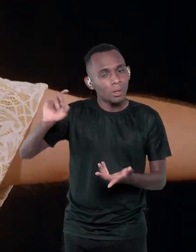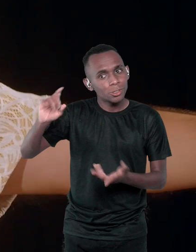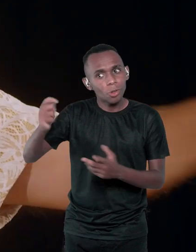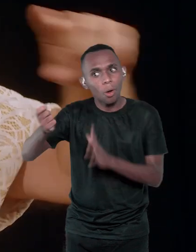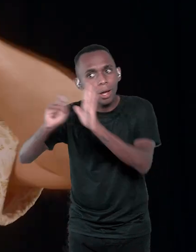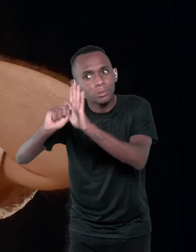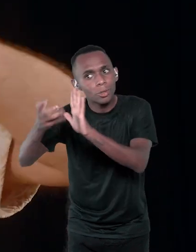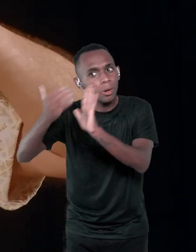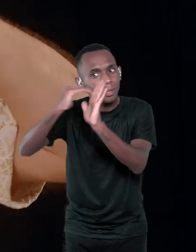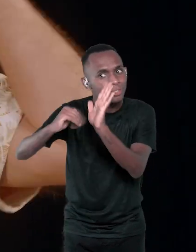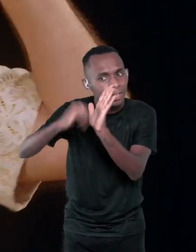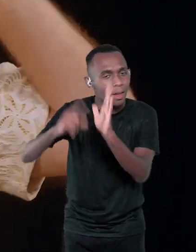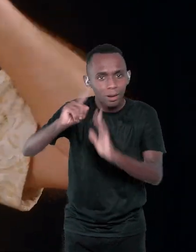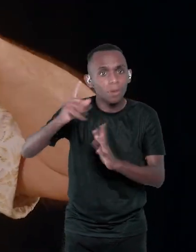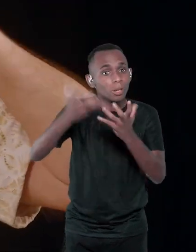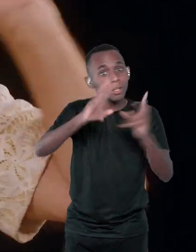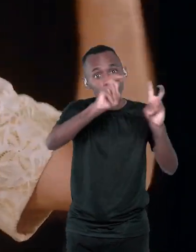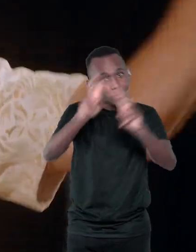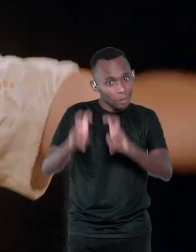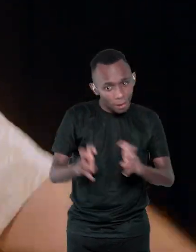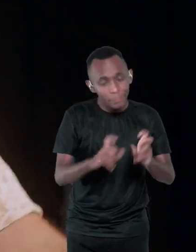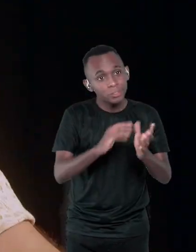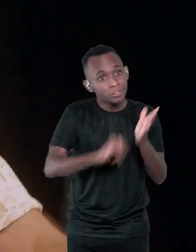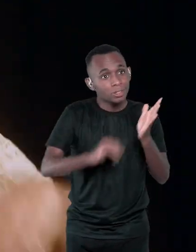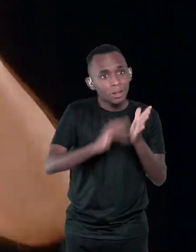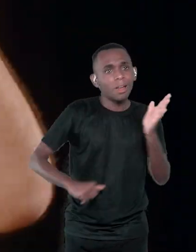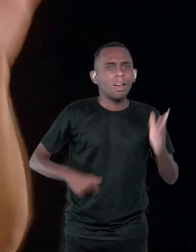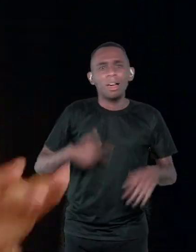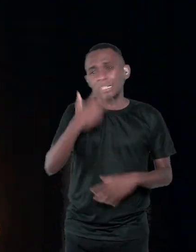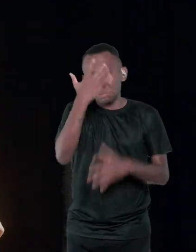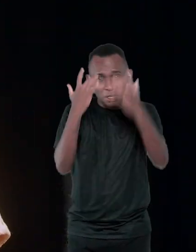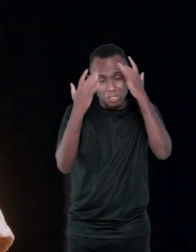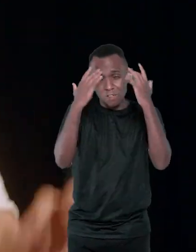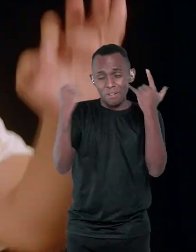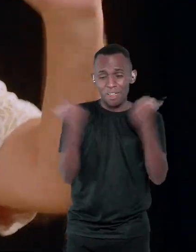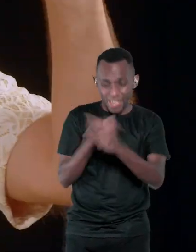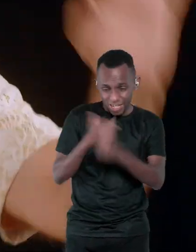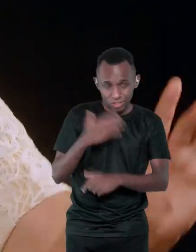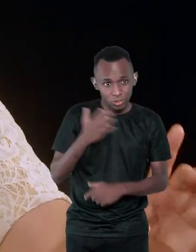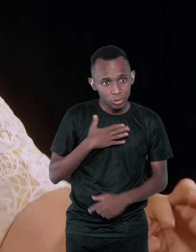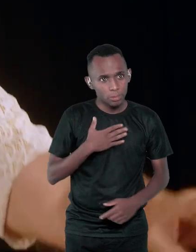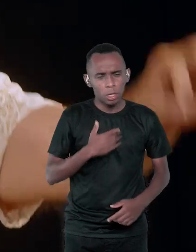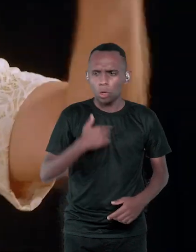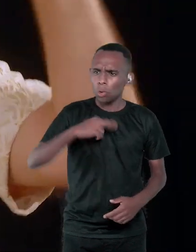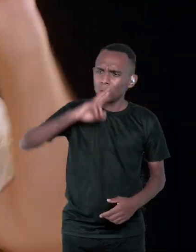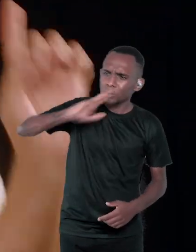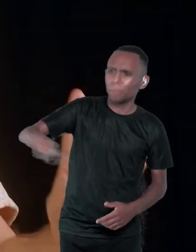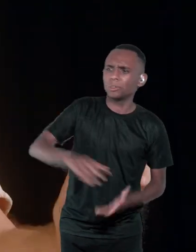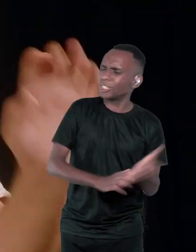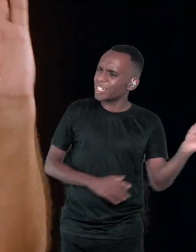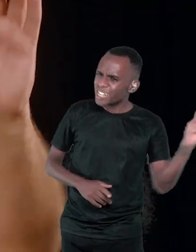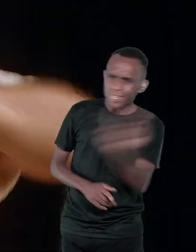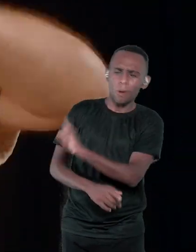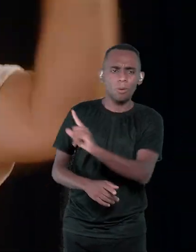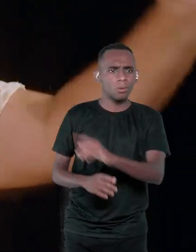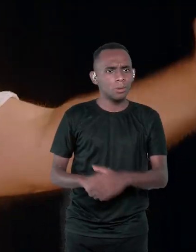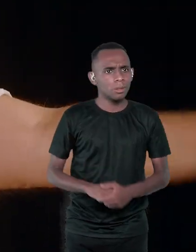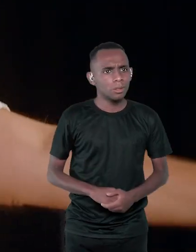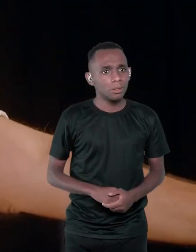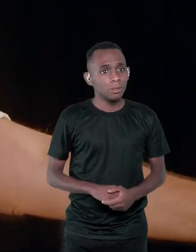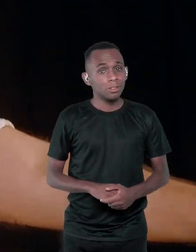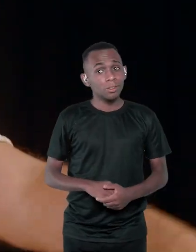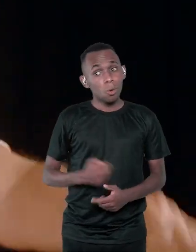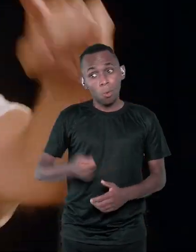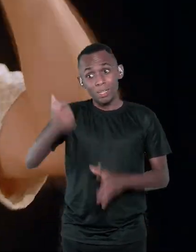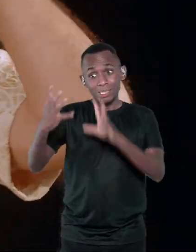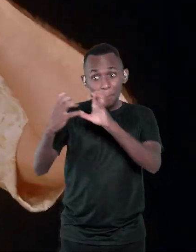queria. Né? Falei, vou pagar mico, as pessoas vão rir de mim. Eu falei, não, eu não vou... Já estava no ponto